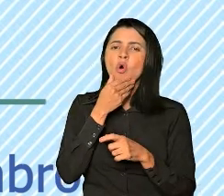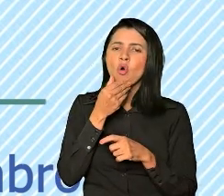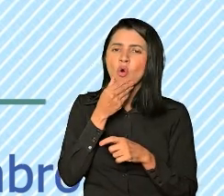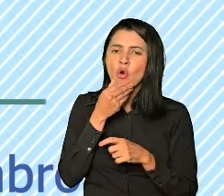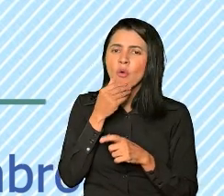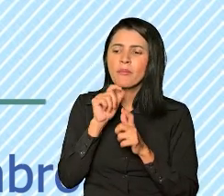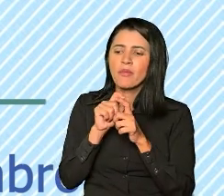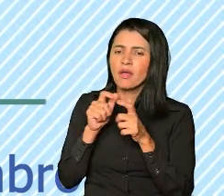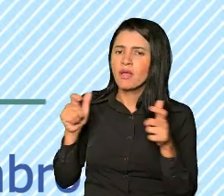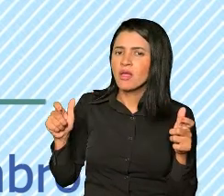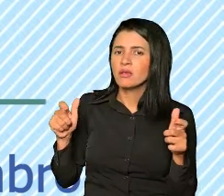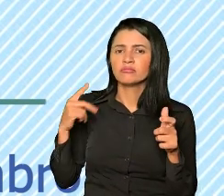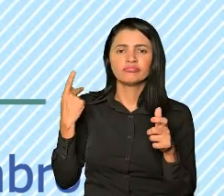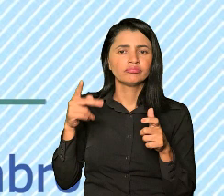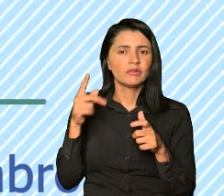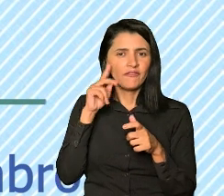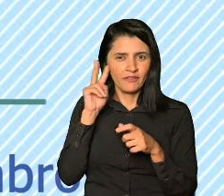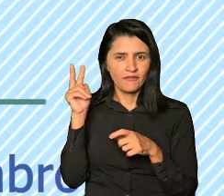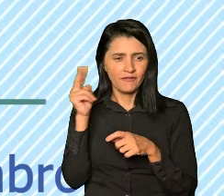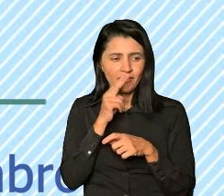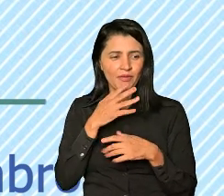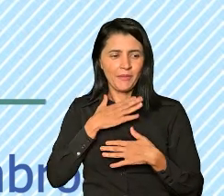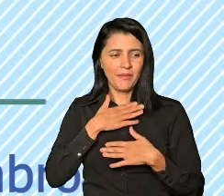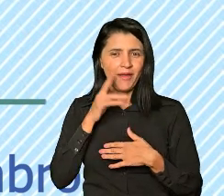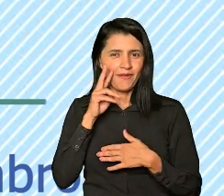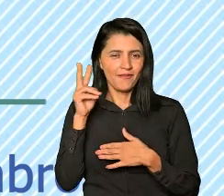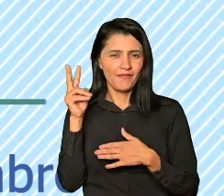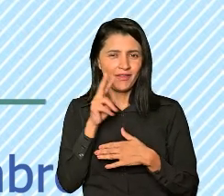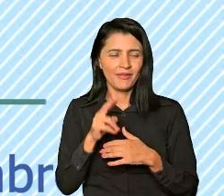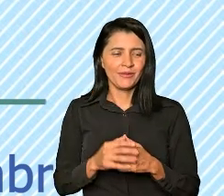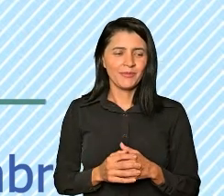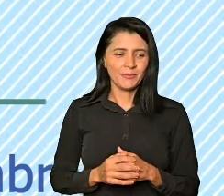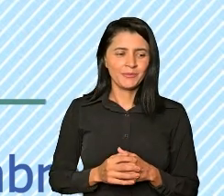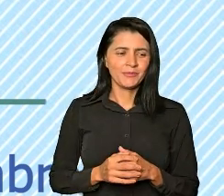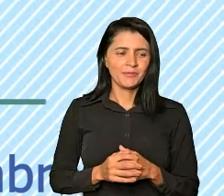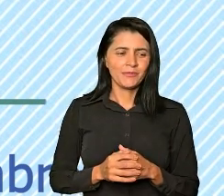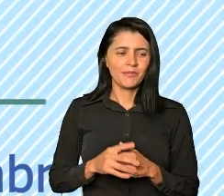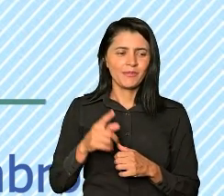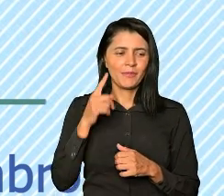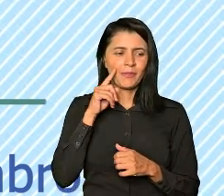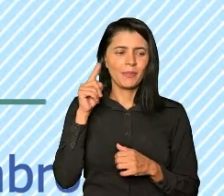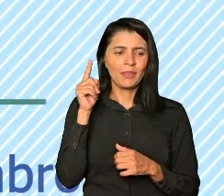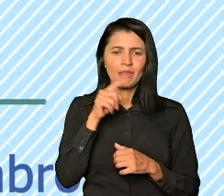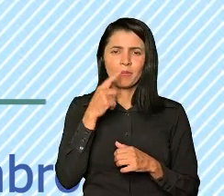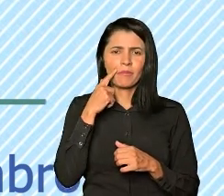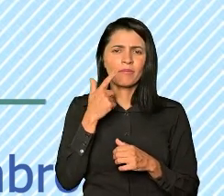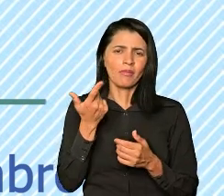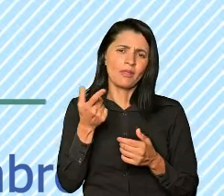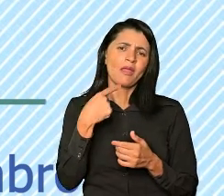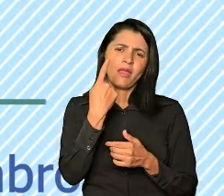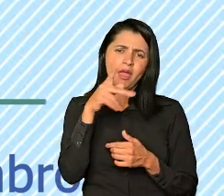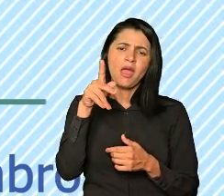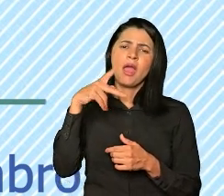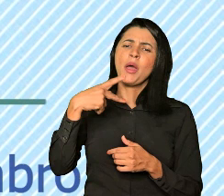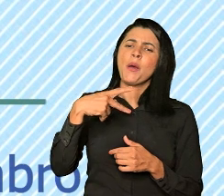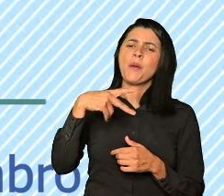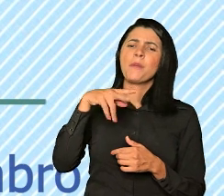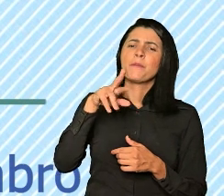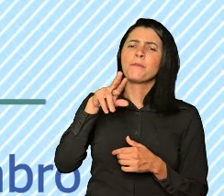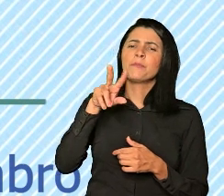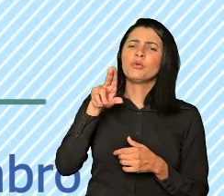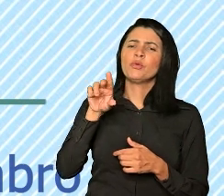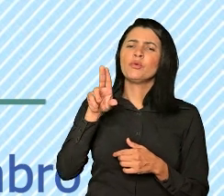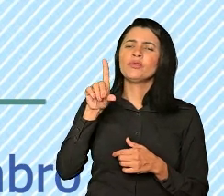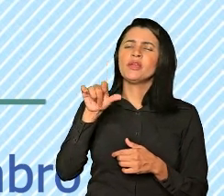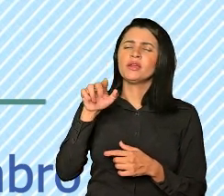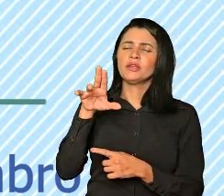dando para ver na minha setinha. Estão vendo agora? Né? Essa figura central é o Prudente de Moraes, que era o presidente